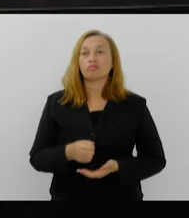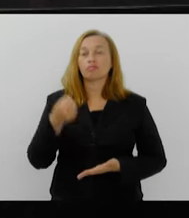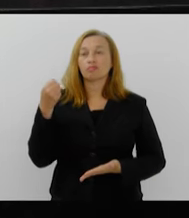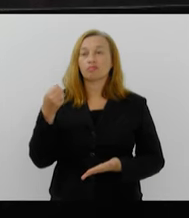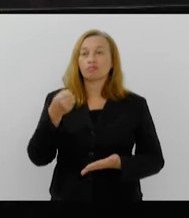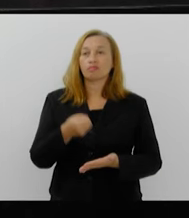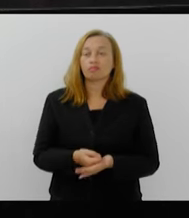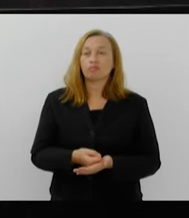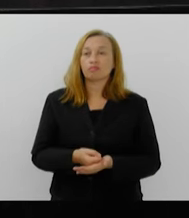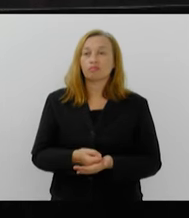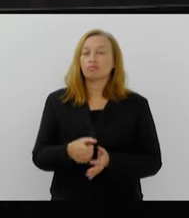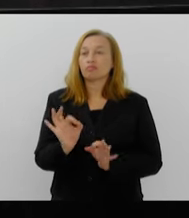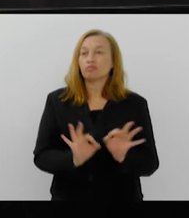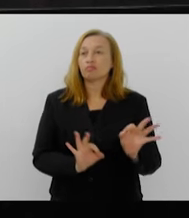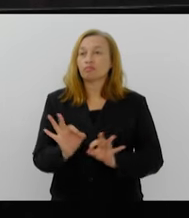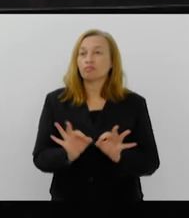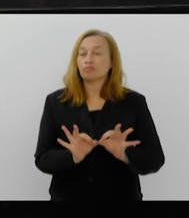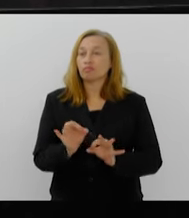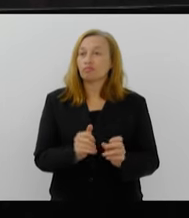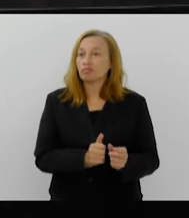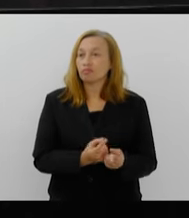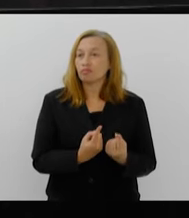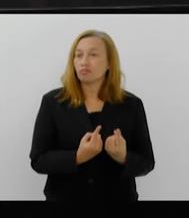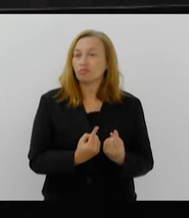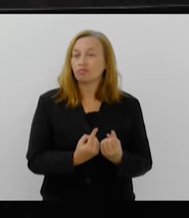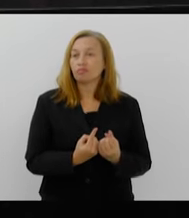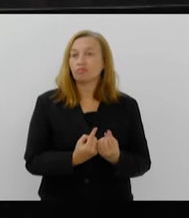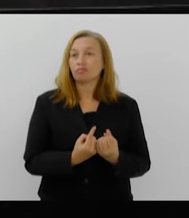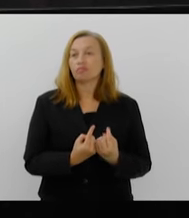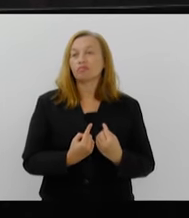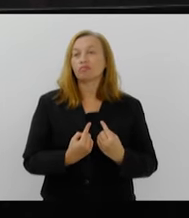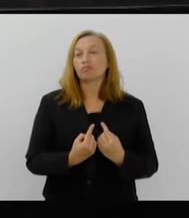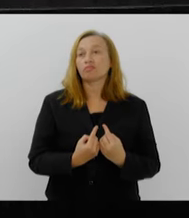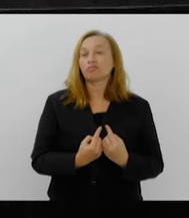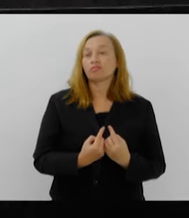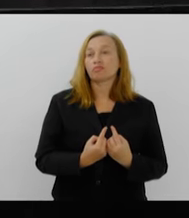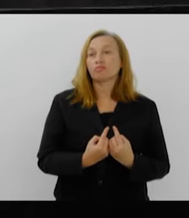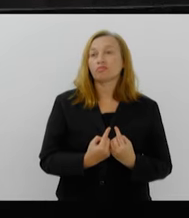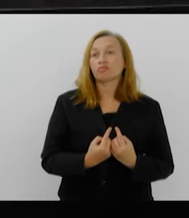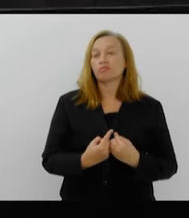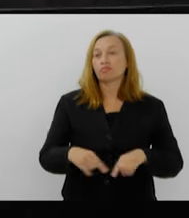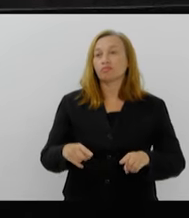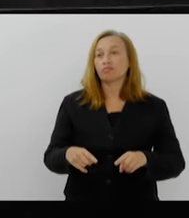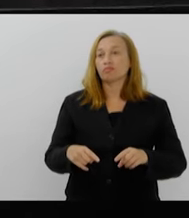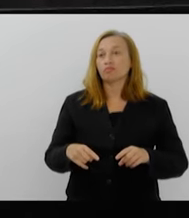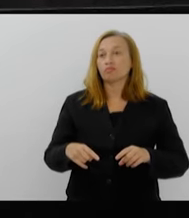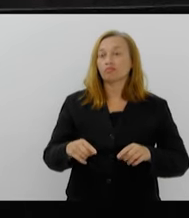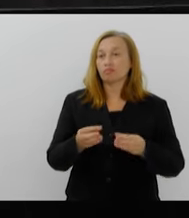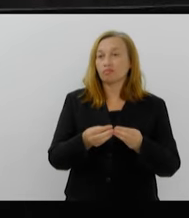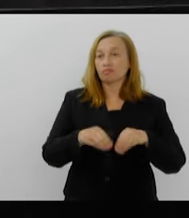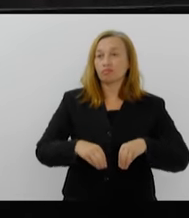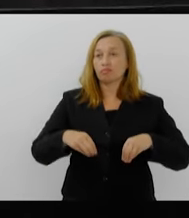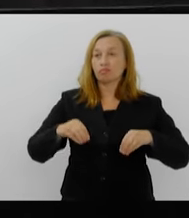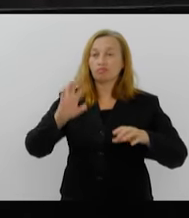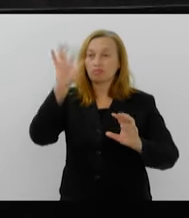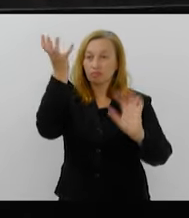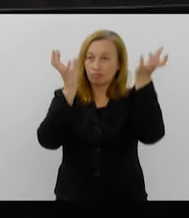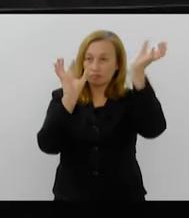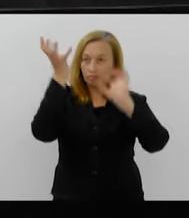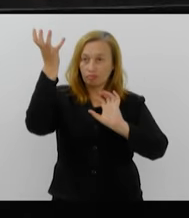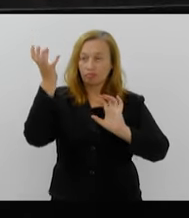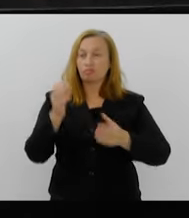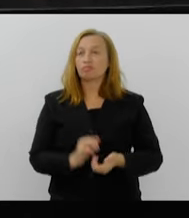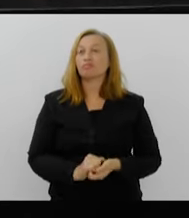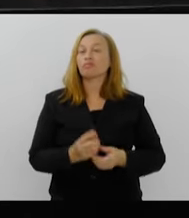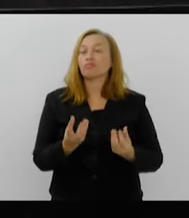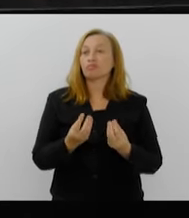vai previsto nos planos de enfrentamento às emergências climáticas e mitigação dos seus efeitos, combate